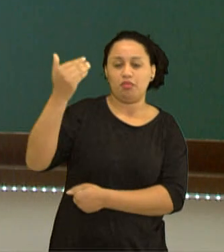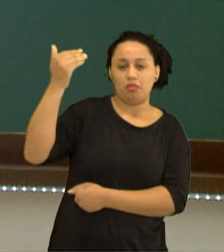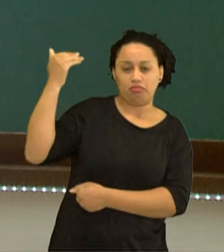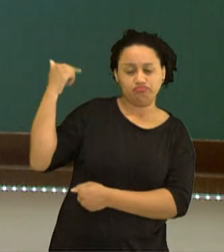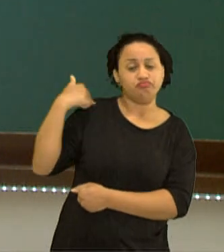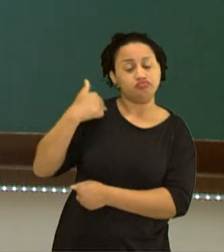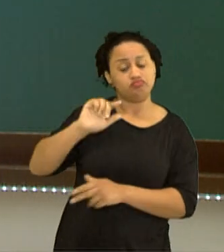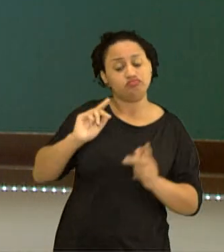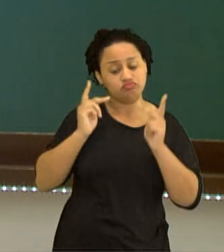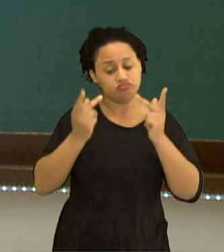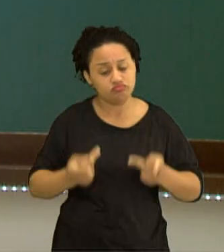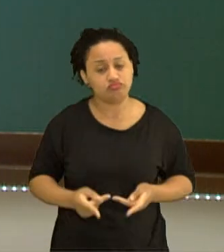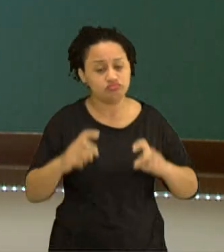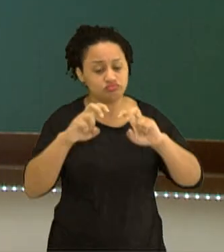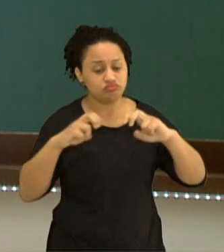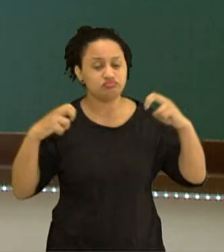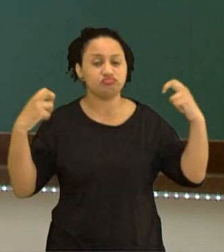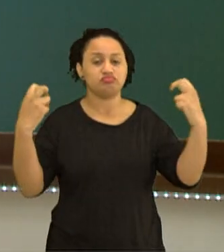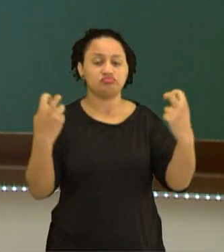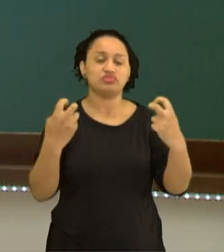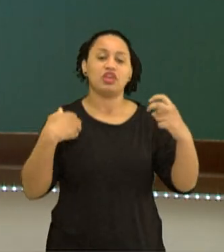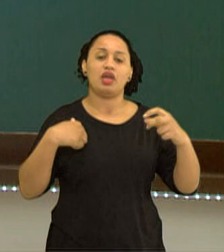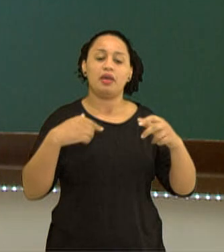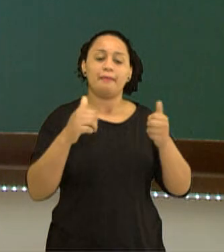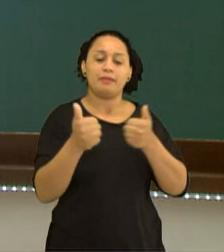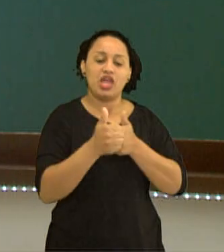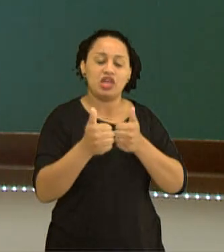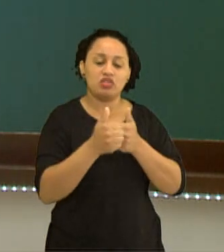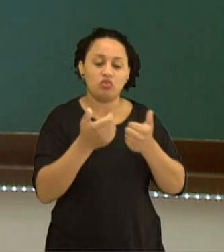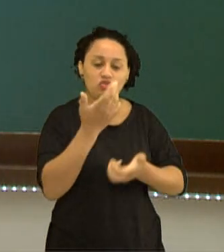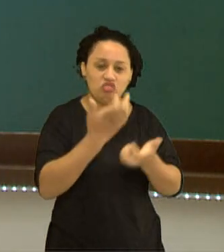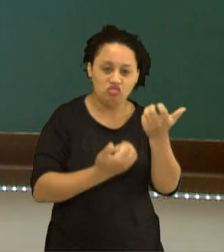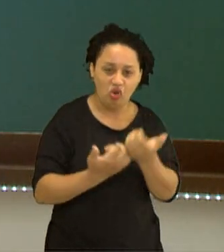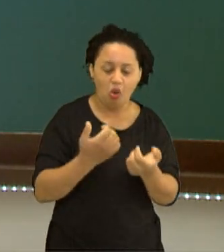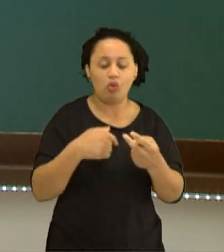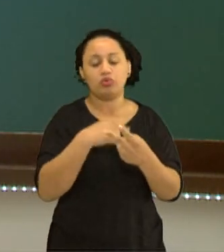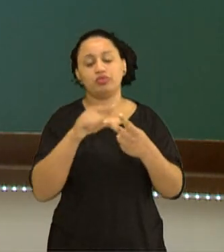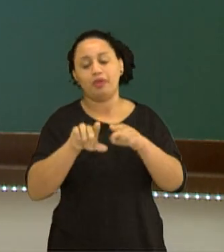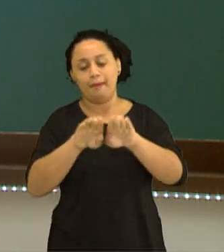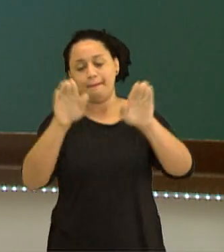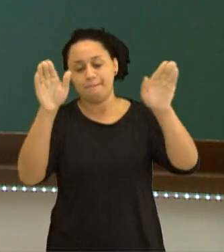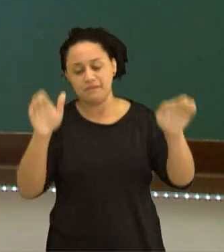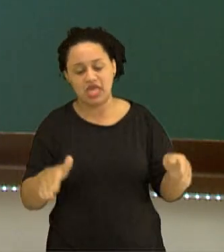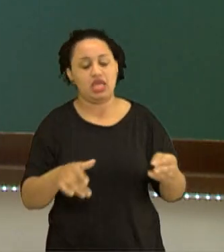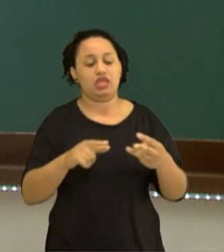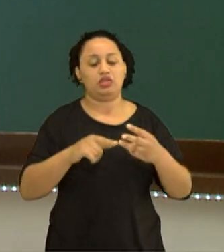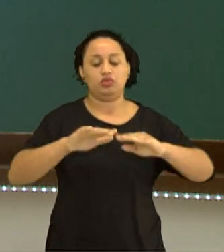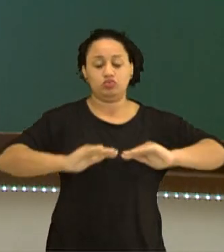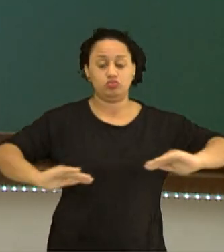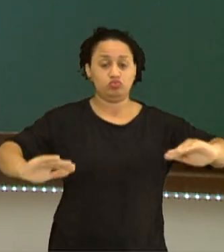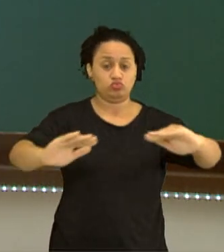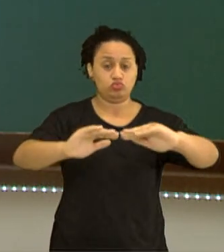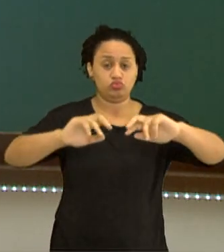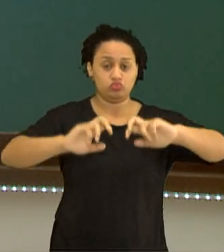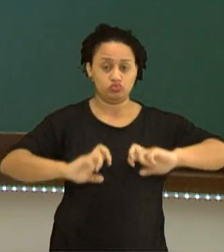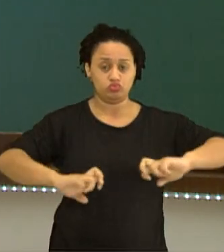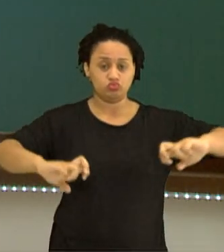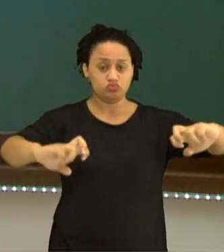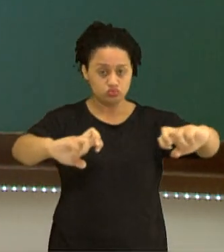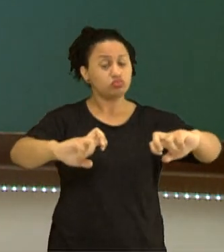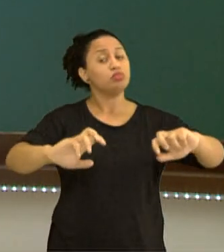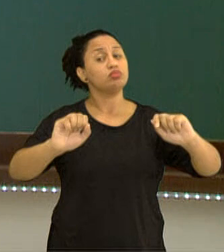humano senta para comer em volta do fogo, ou numa mesa, ou sentado no chão. Então pode ser considerado um